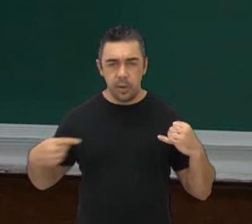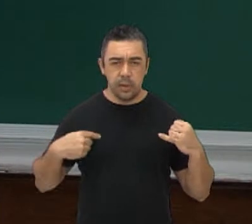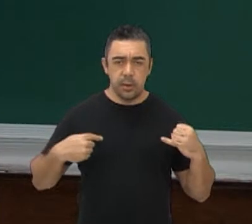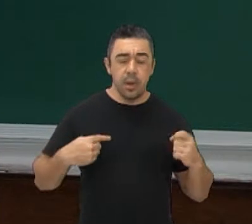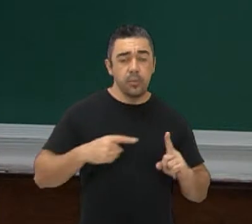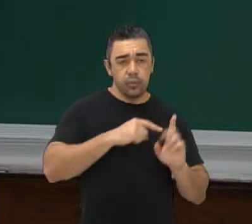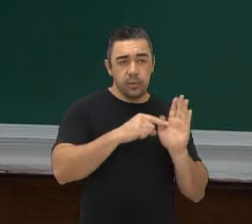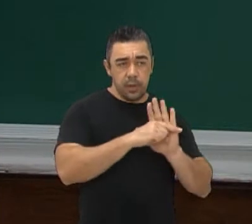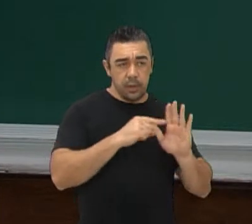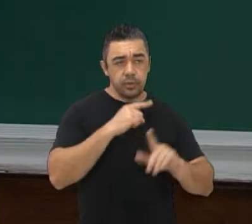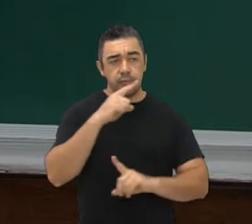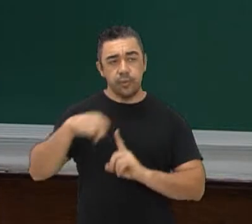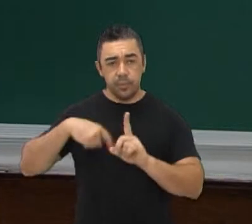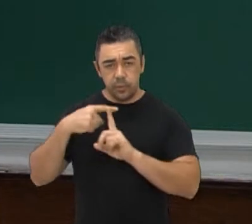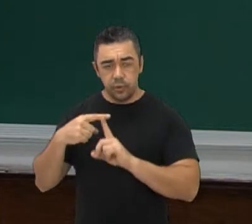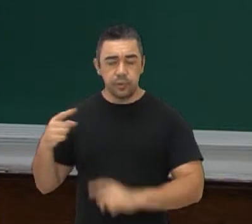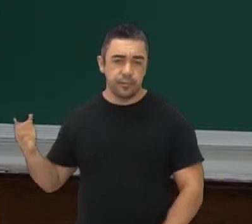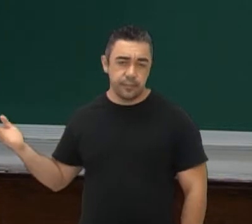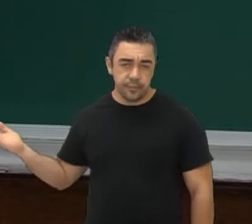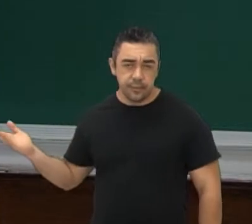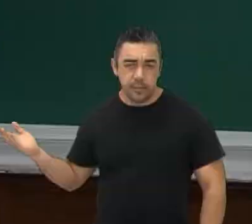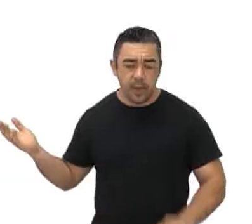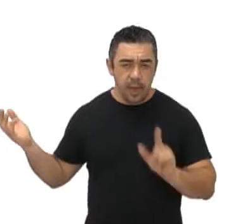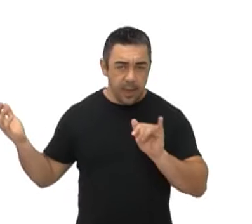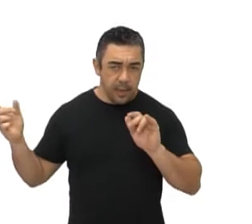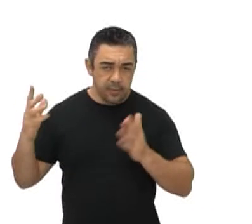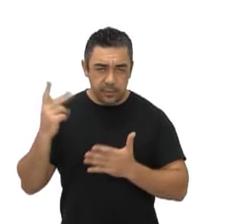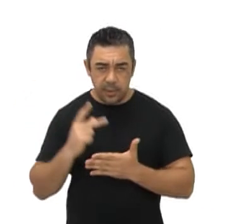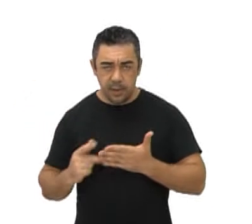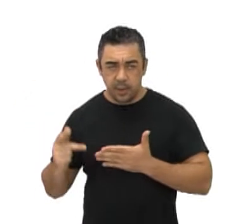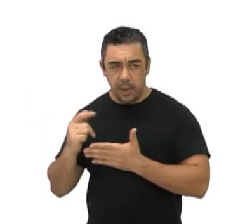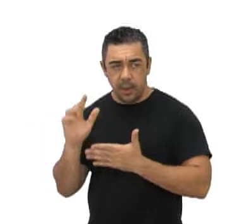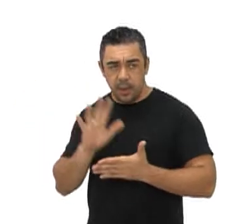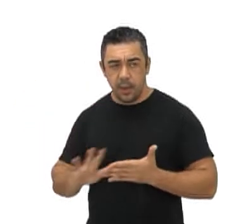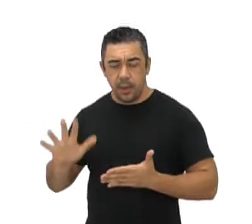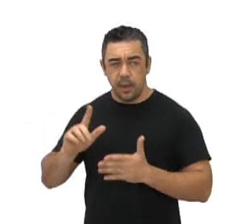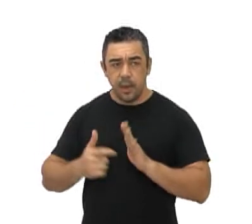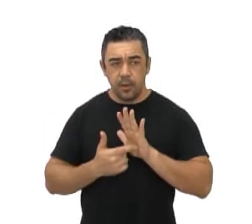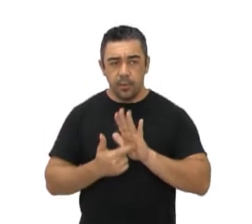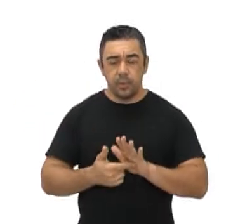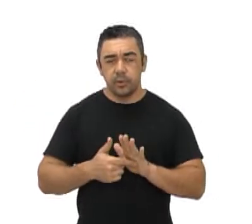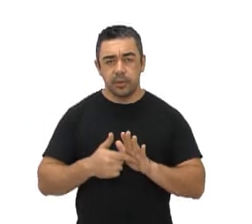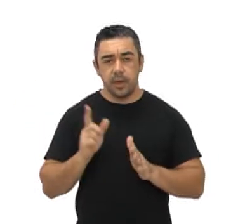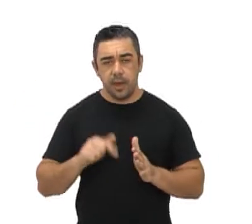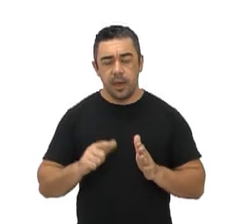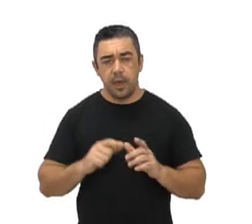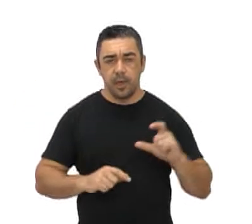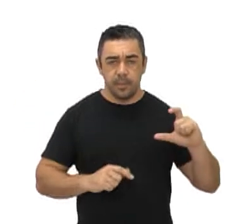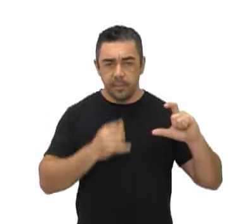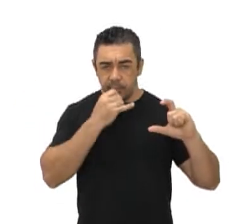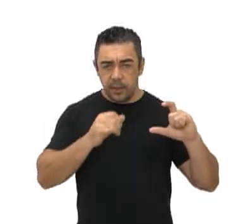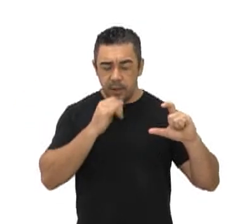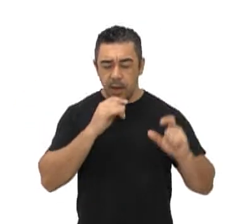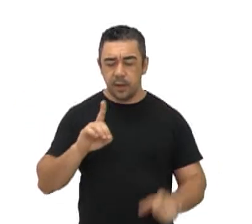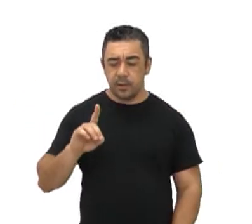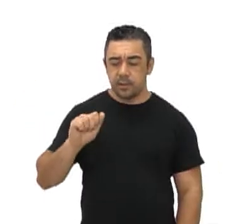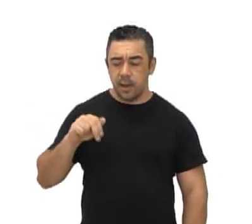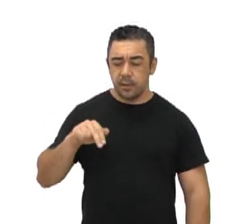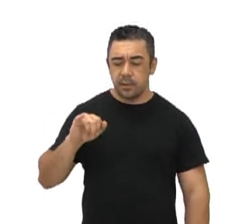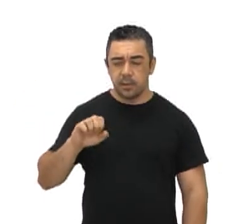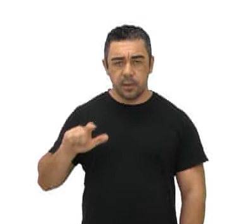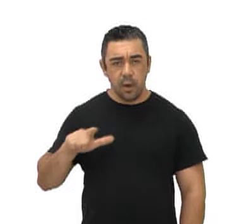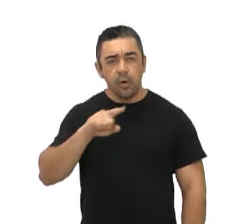negativo para o positivo. E aí a gente tem essa representação aqui, que é a pilha de Daniel, que vocês já conhecem, viram lá na Semana